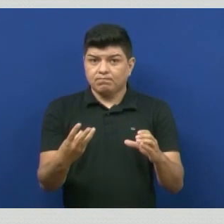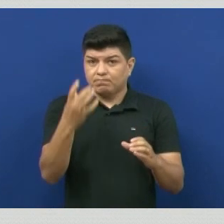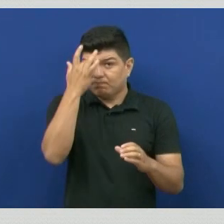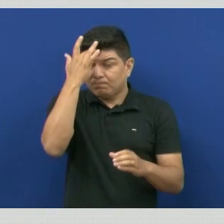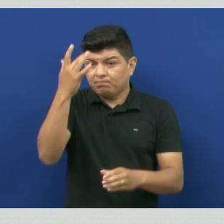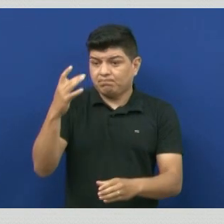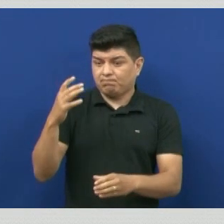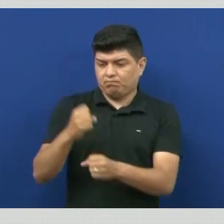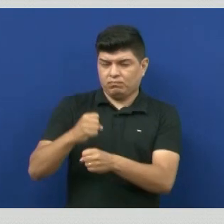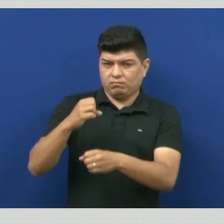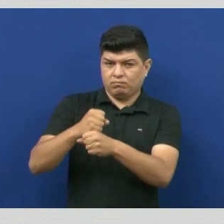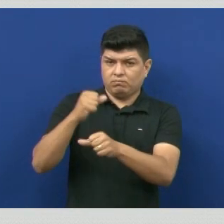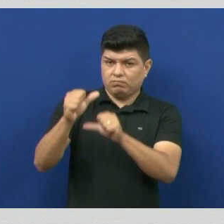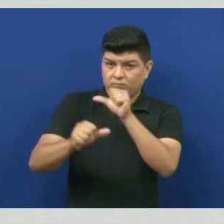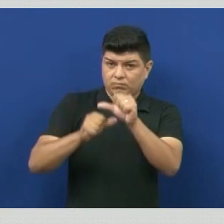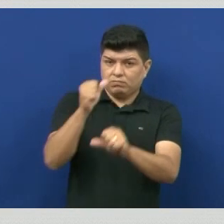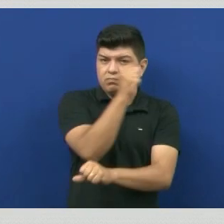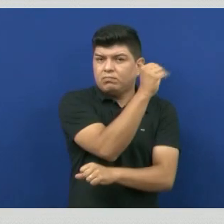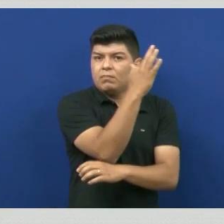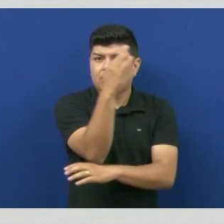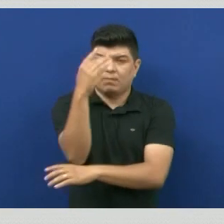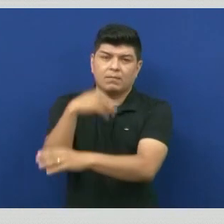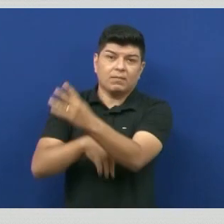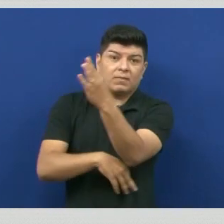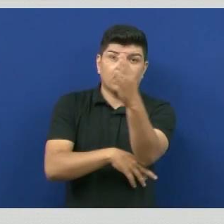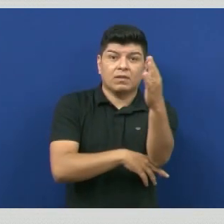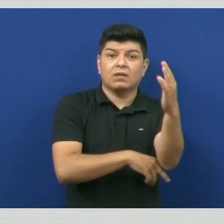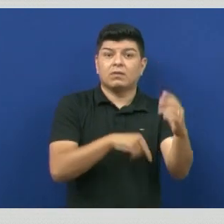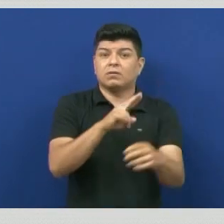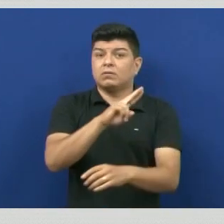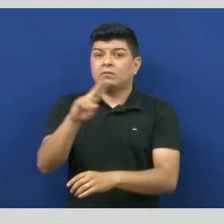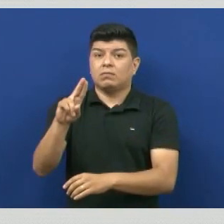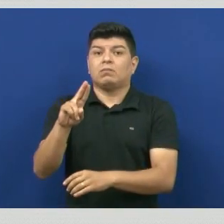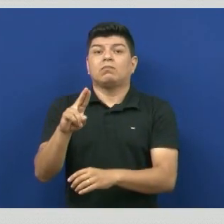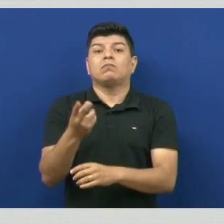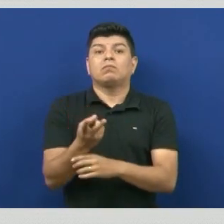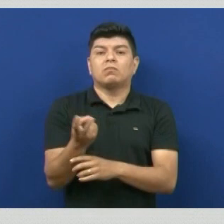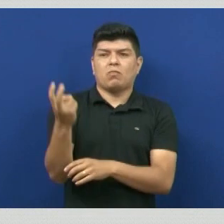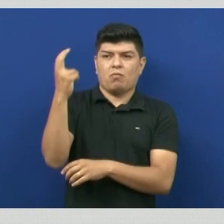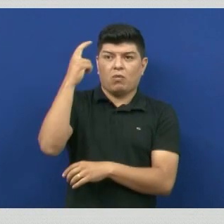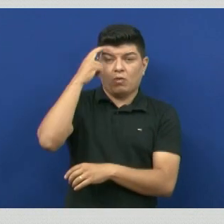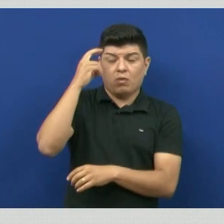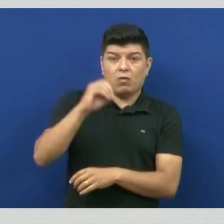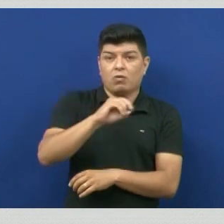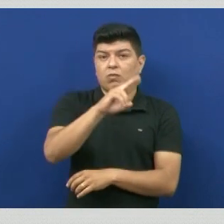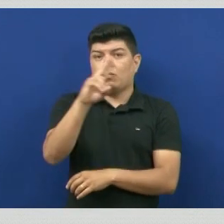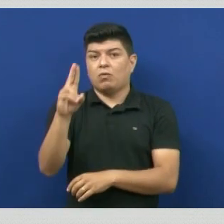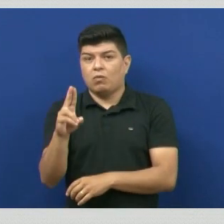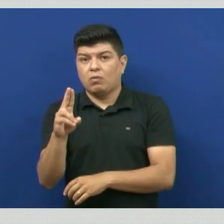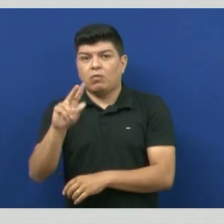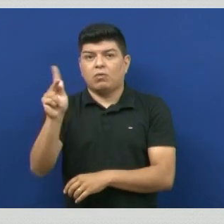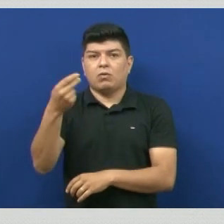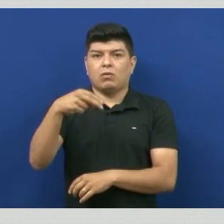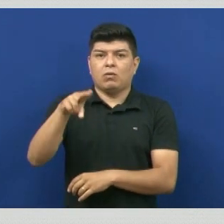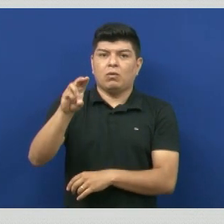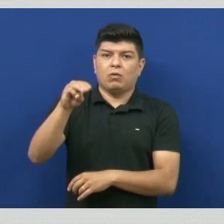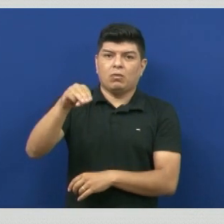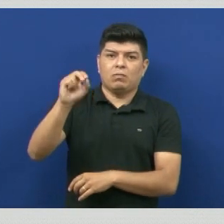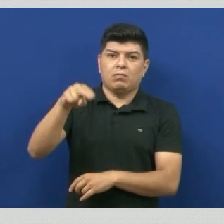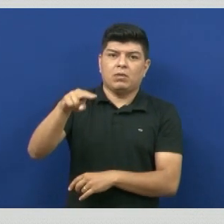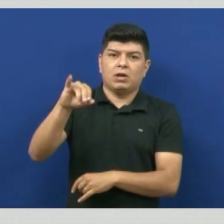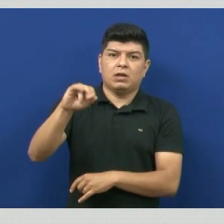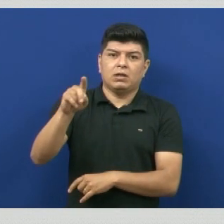de modelar aquela paisagem, tá? Eu chamo de elemento cultural ou elemento humanizado